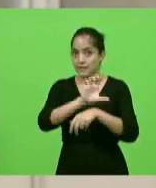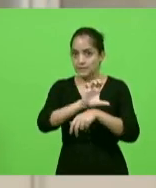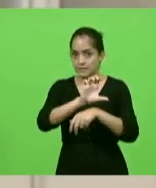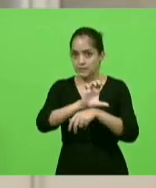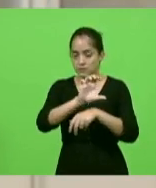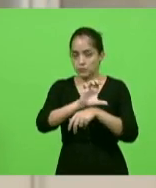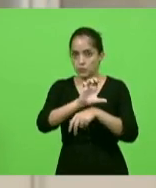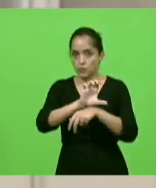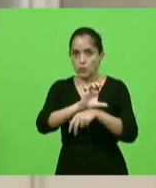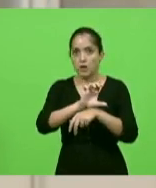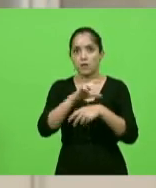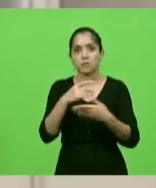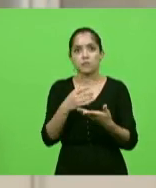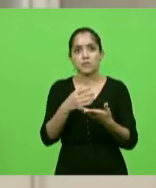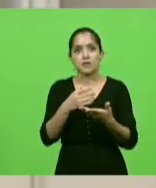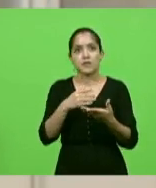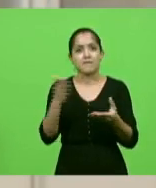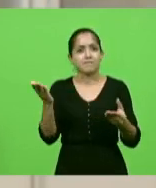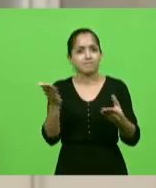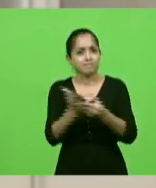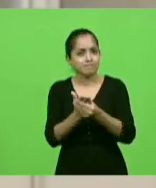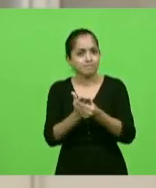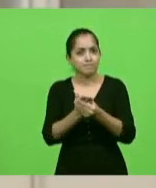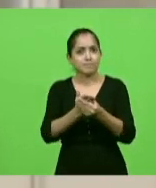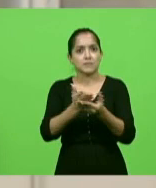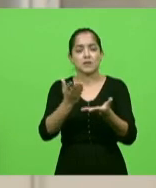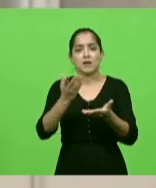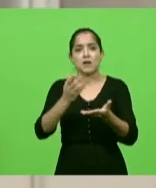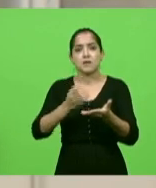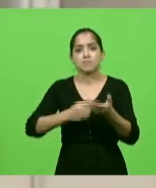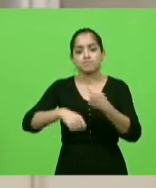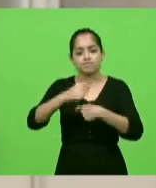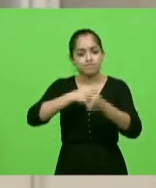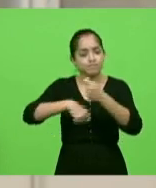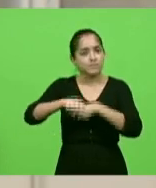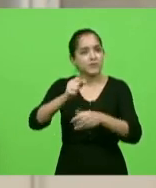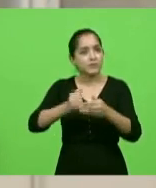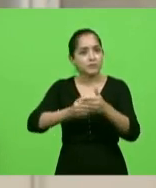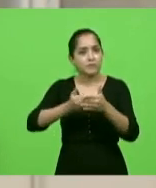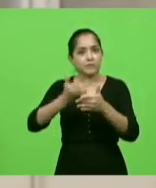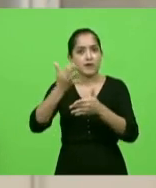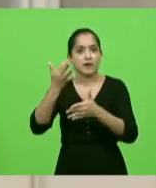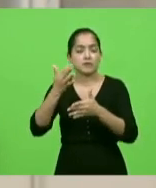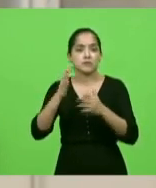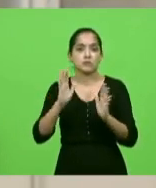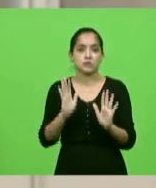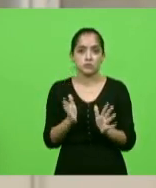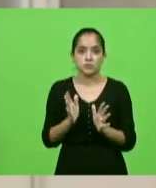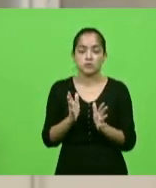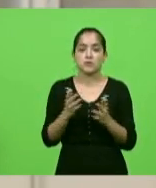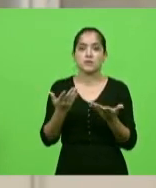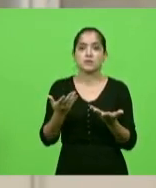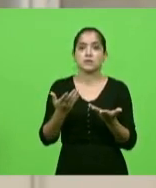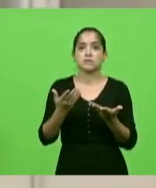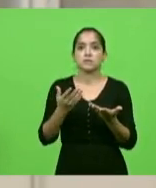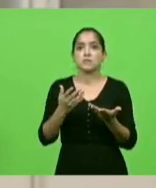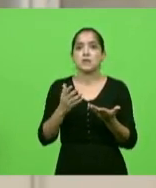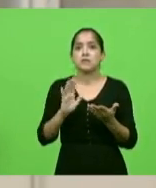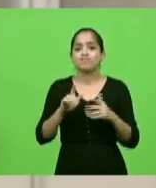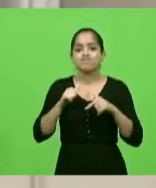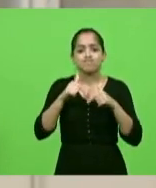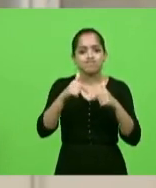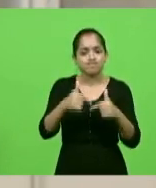ele instauro vários processos administrativos ele tomou várias medidas